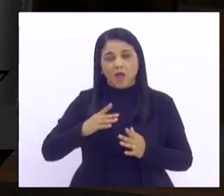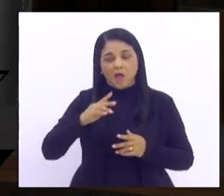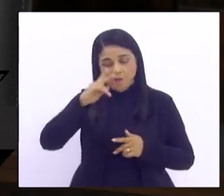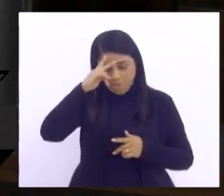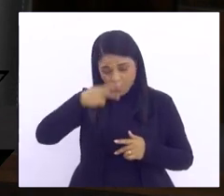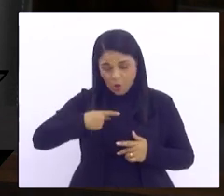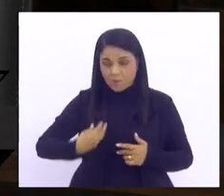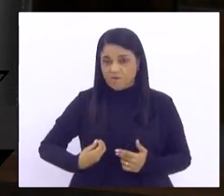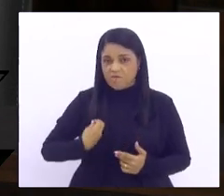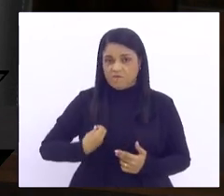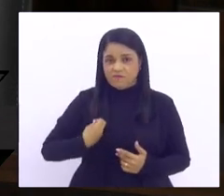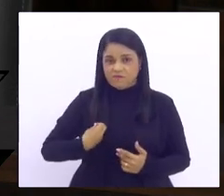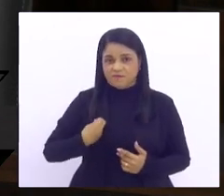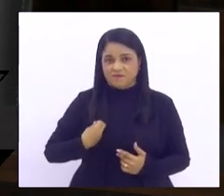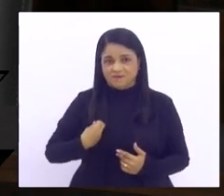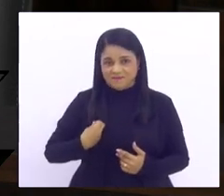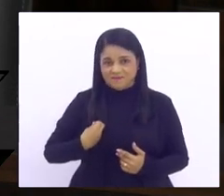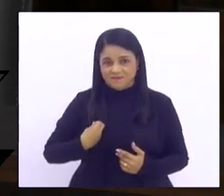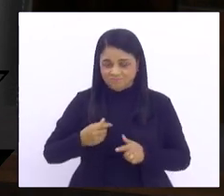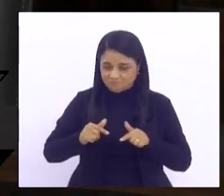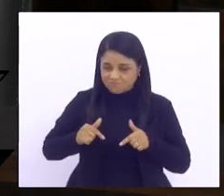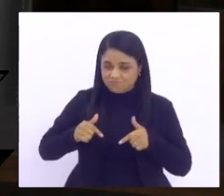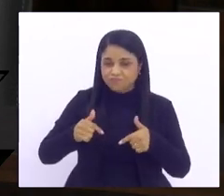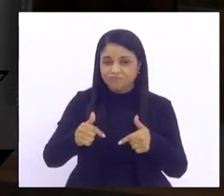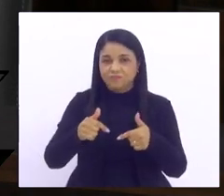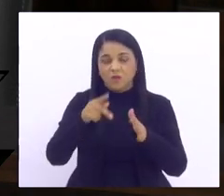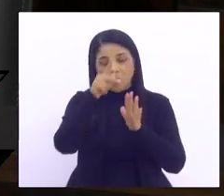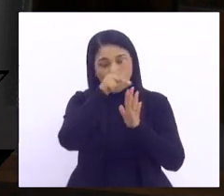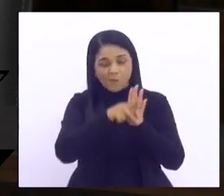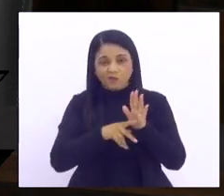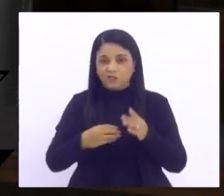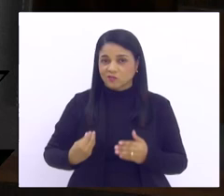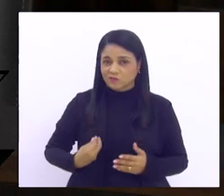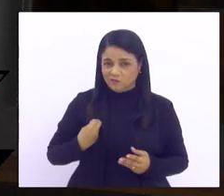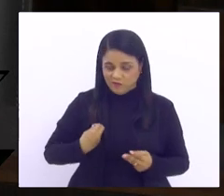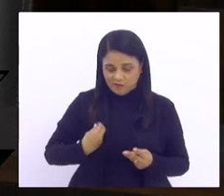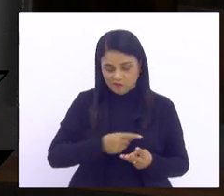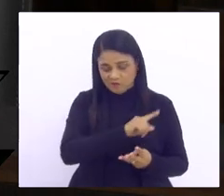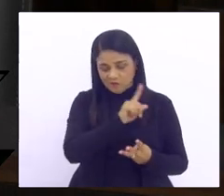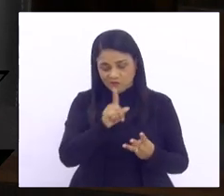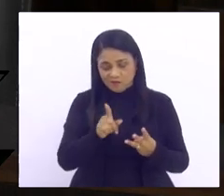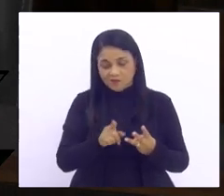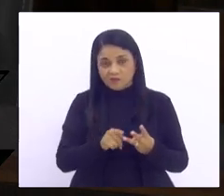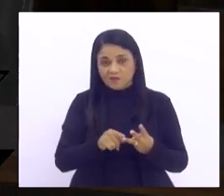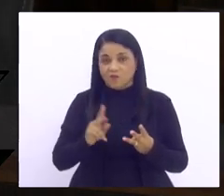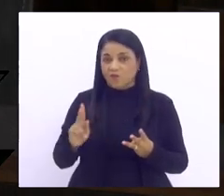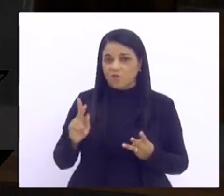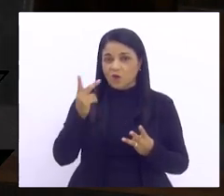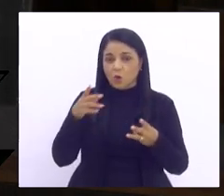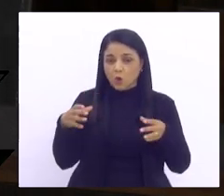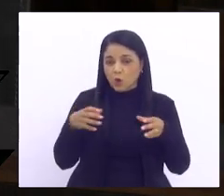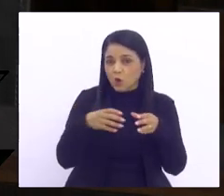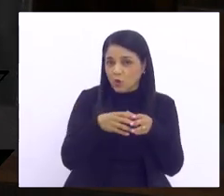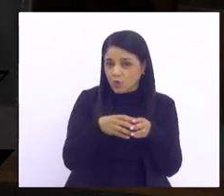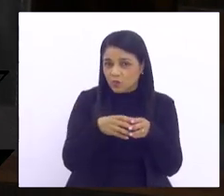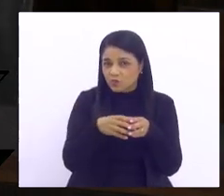vida, de executar um projeto de vida. E o valor comunitário,